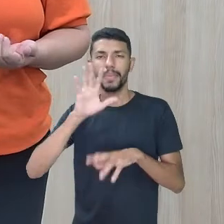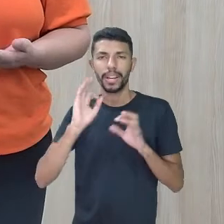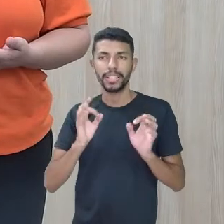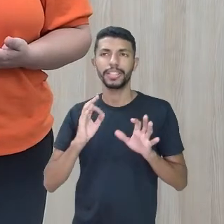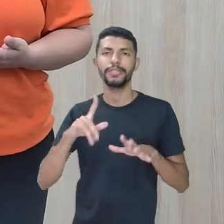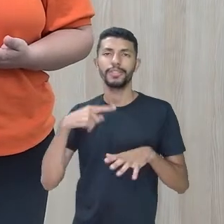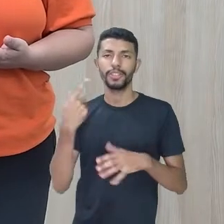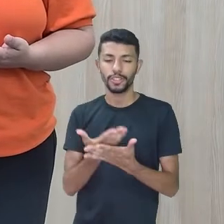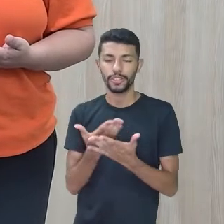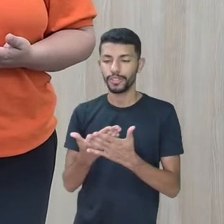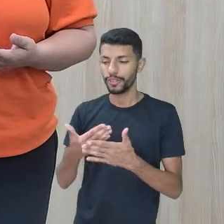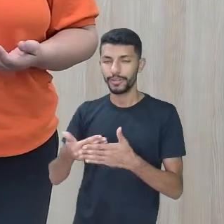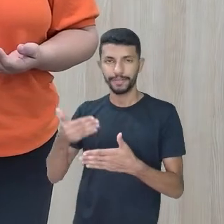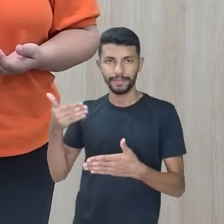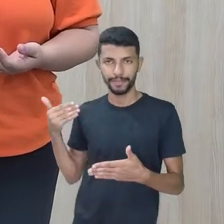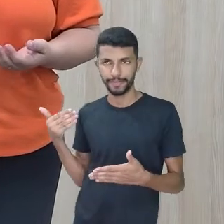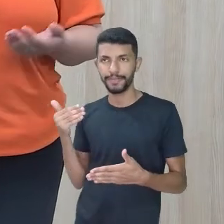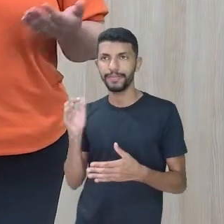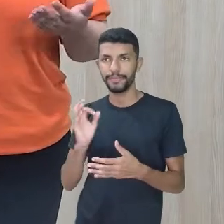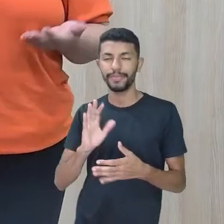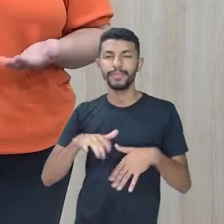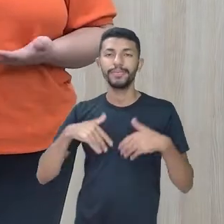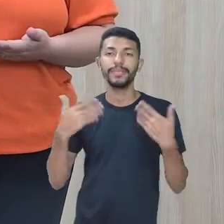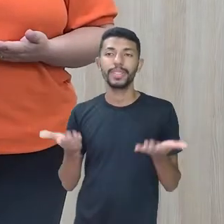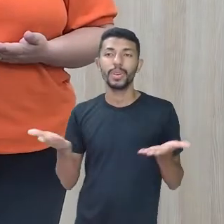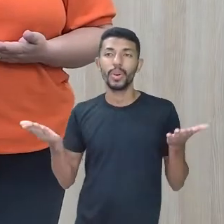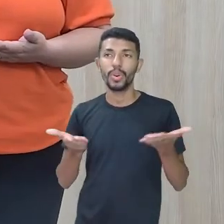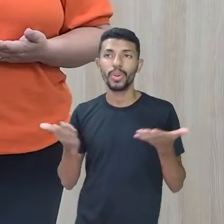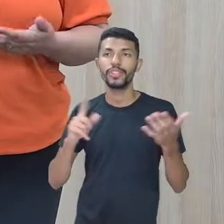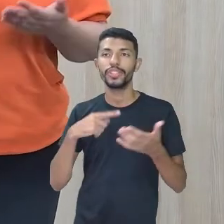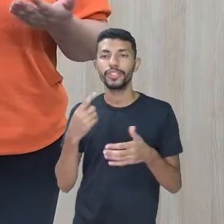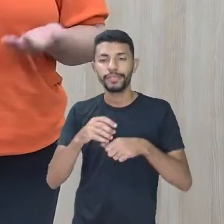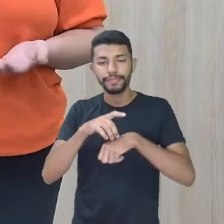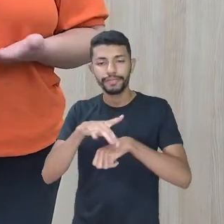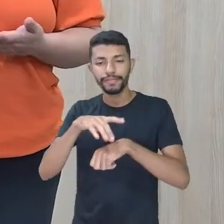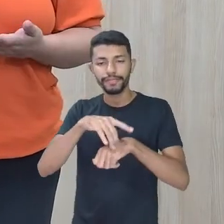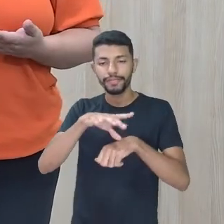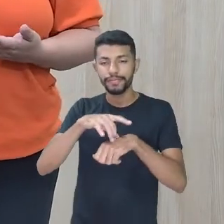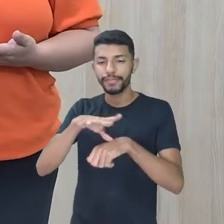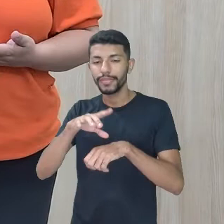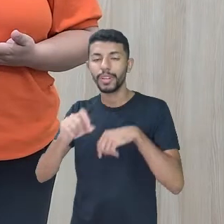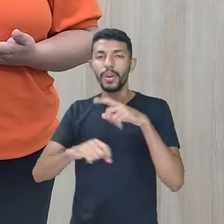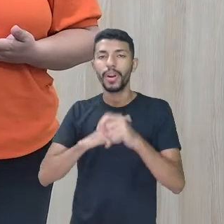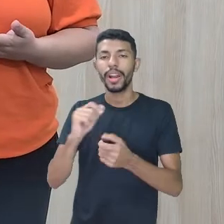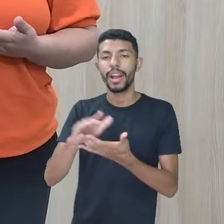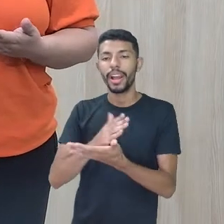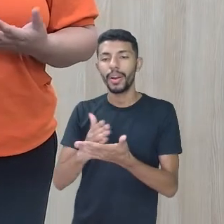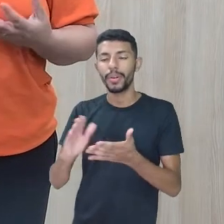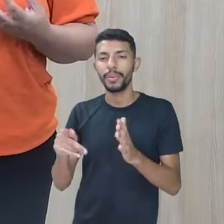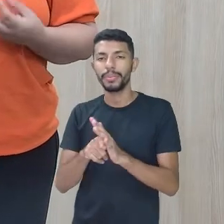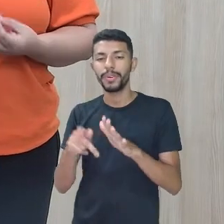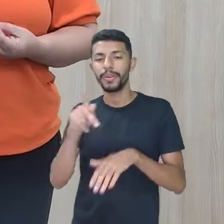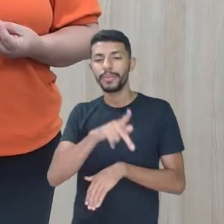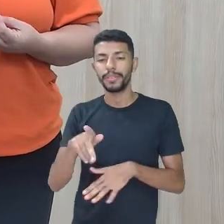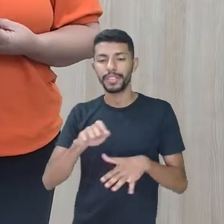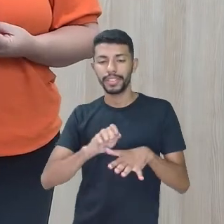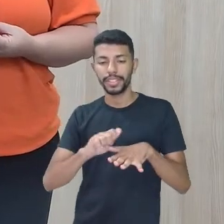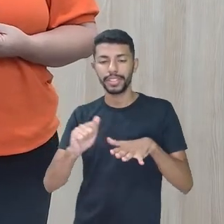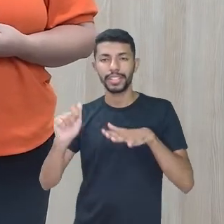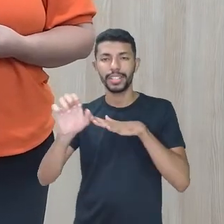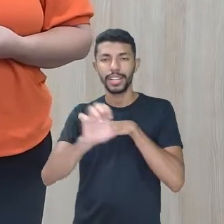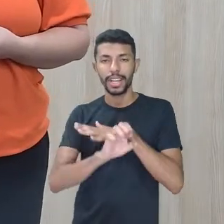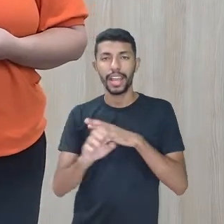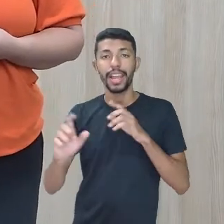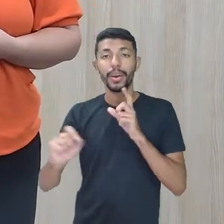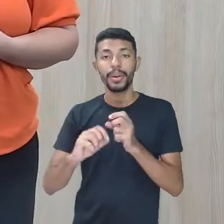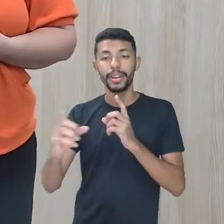no momento anterior. Hoje nós vamos dar algumas dicas para você, professor do AEE, que estiver